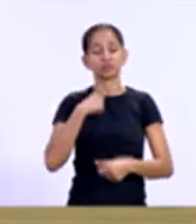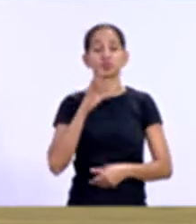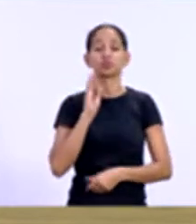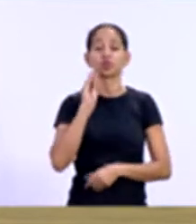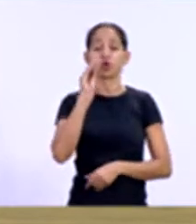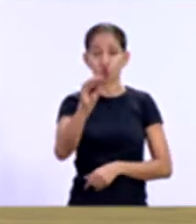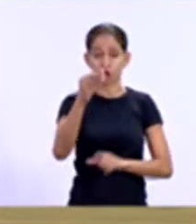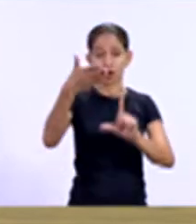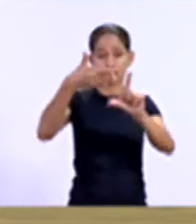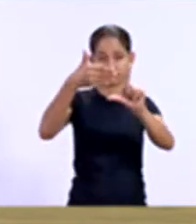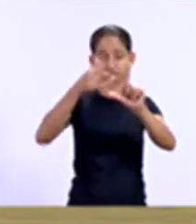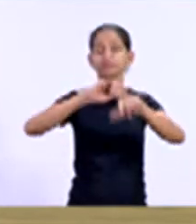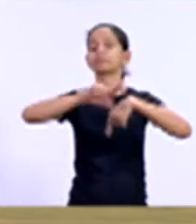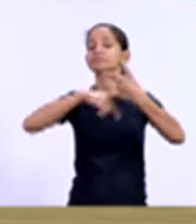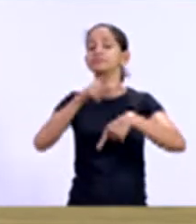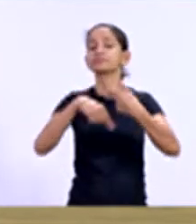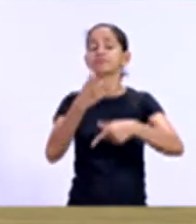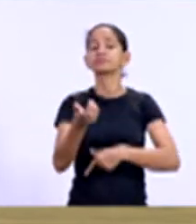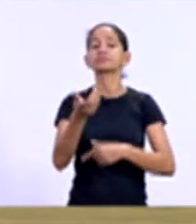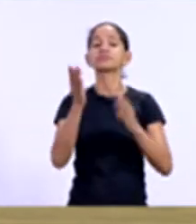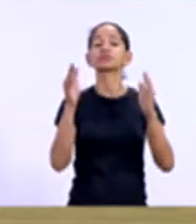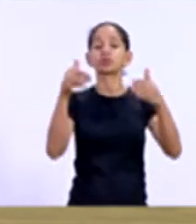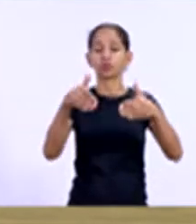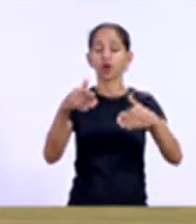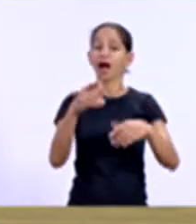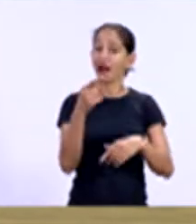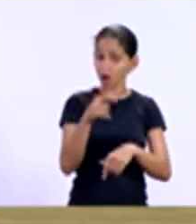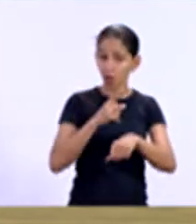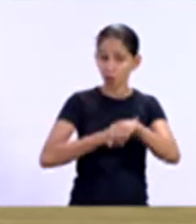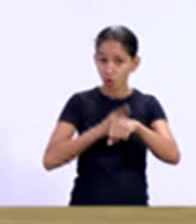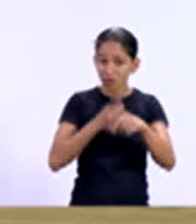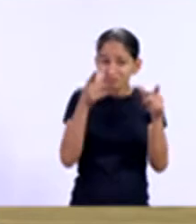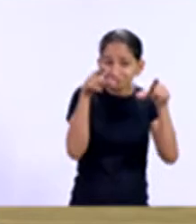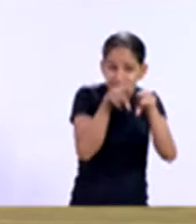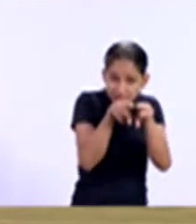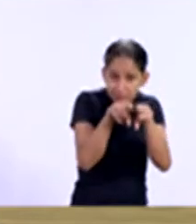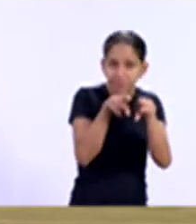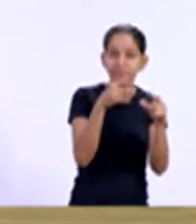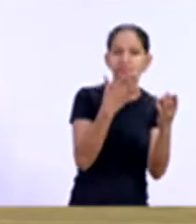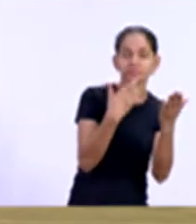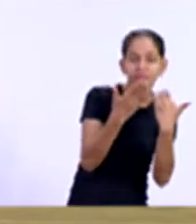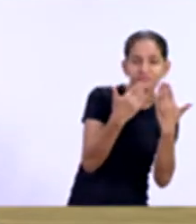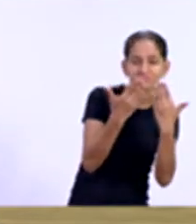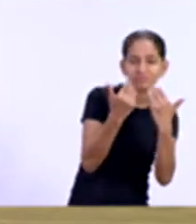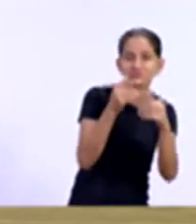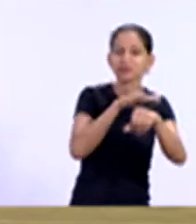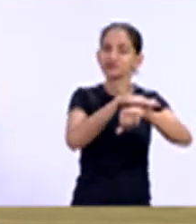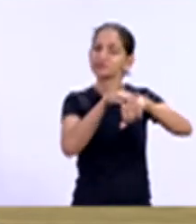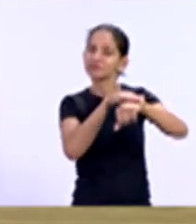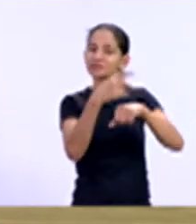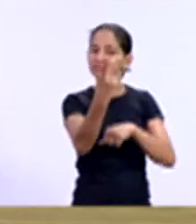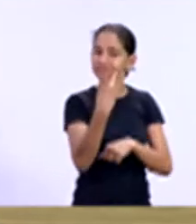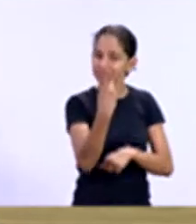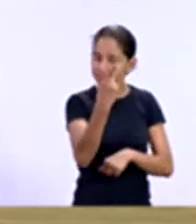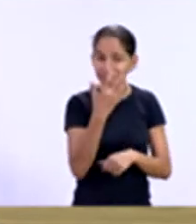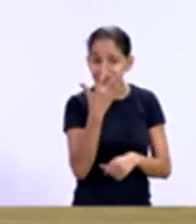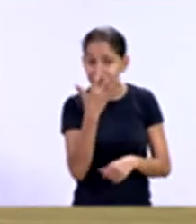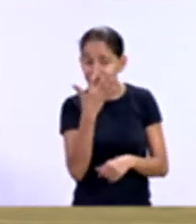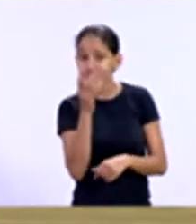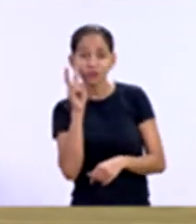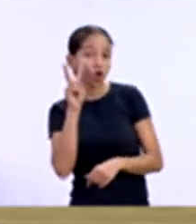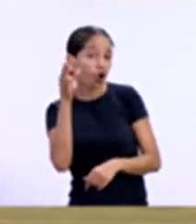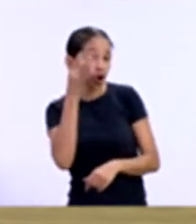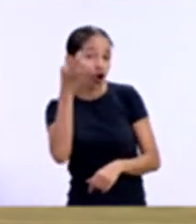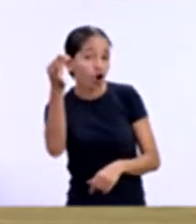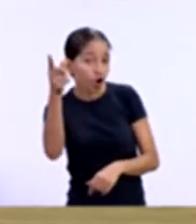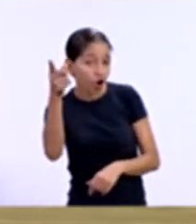no nosso ambiente virtual. Por exemplo, o chat. Vocês podem entrar no chat e, ao mesmo tempo que você está respondendo aqui, como eu vou trocando